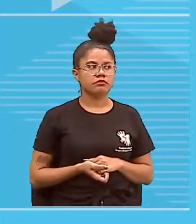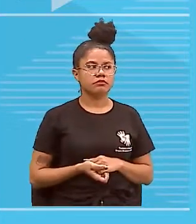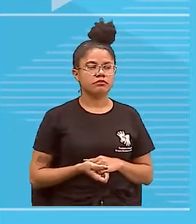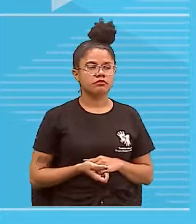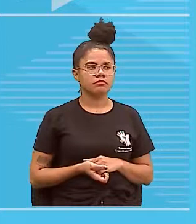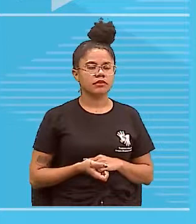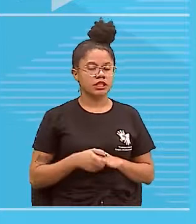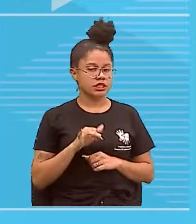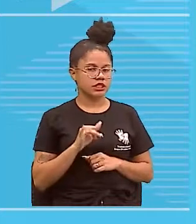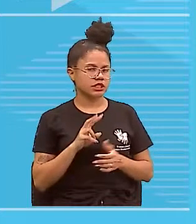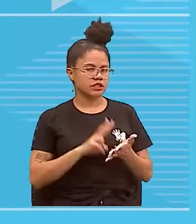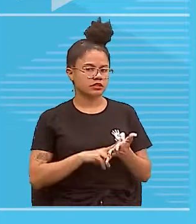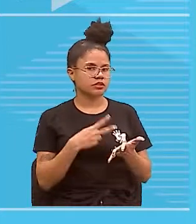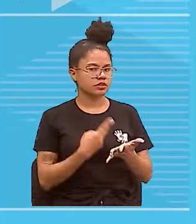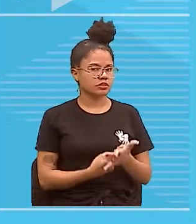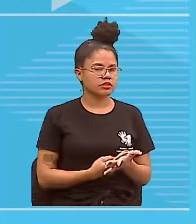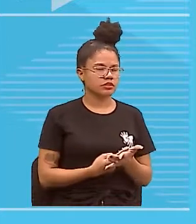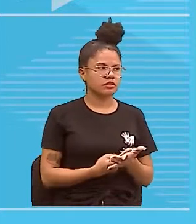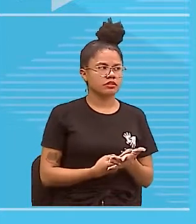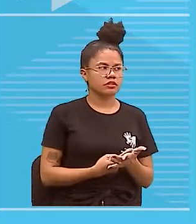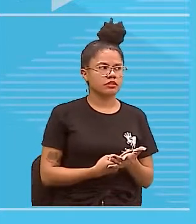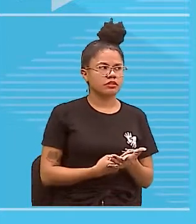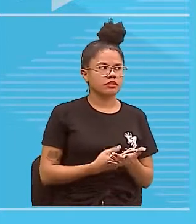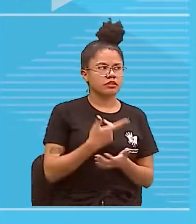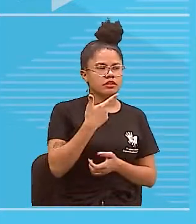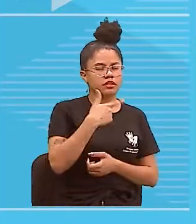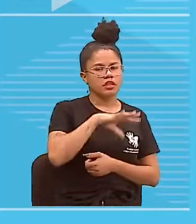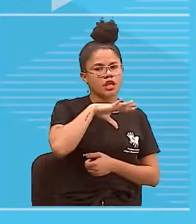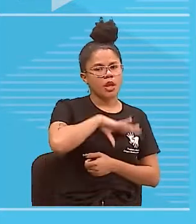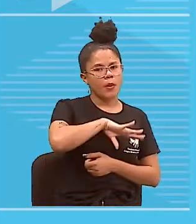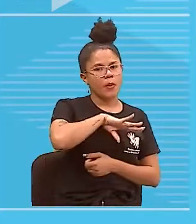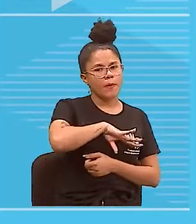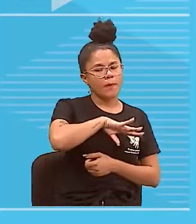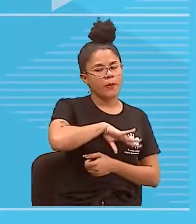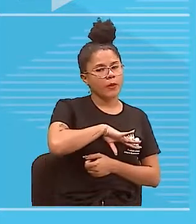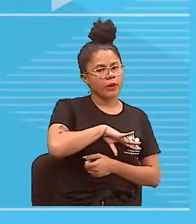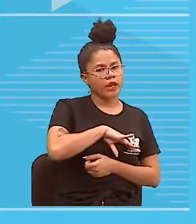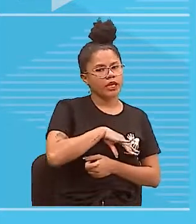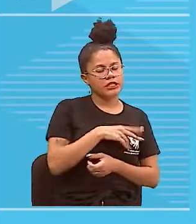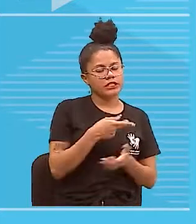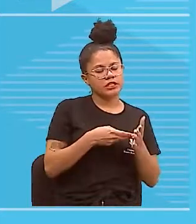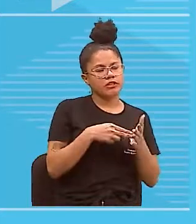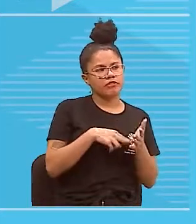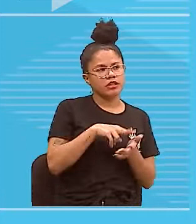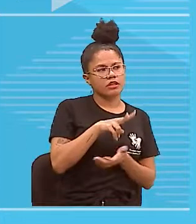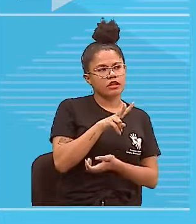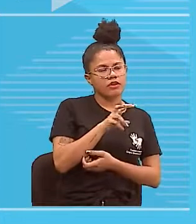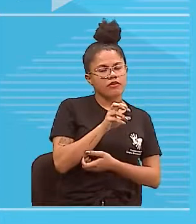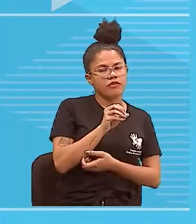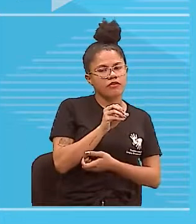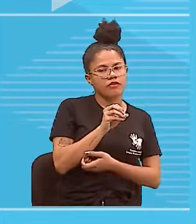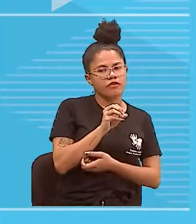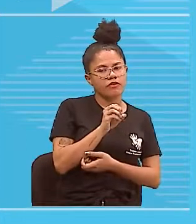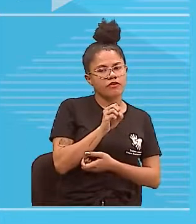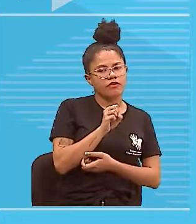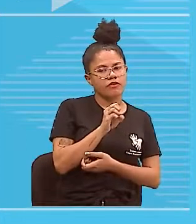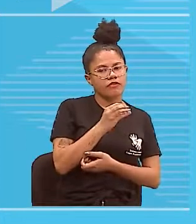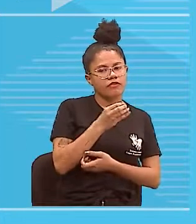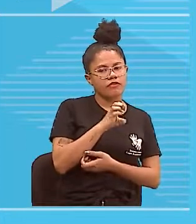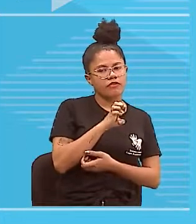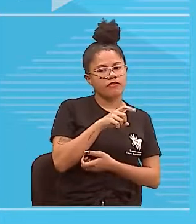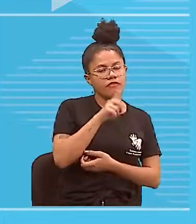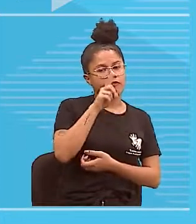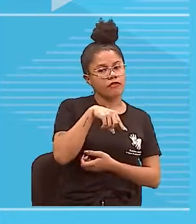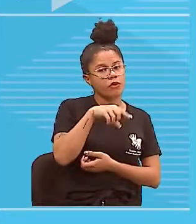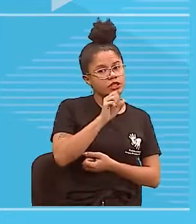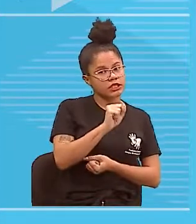E se eu fosse traduzir para o português seria uma espécie de vocês né informal para eu falar com mais de uma pessoa com quem não